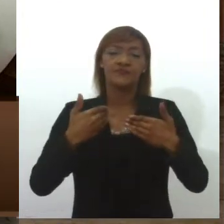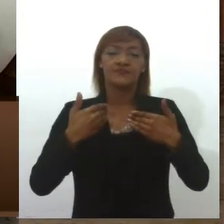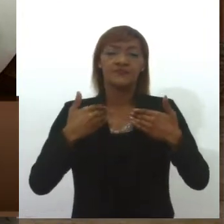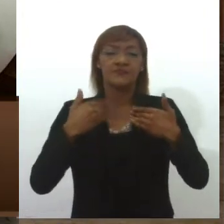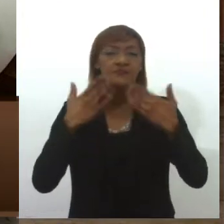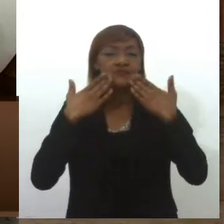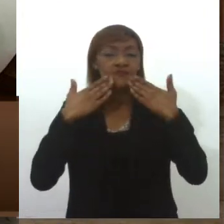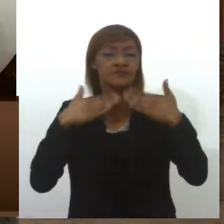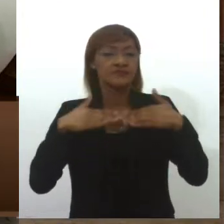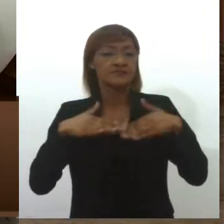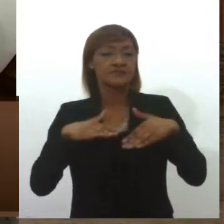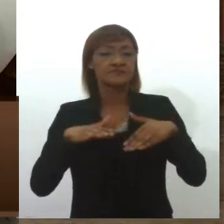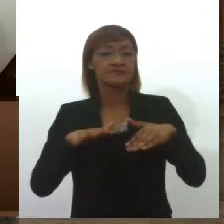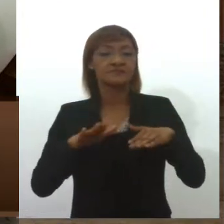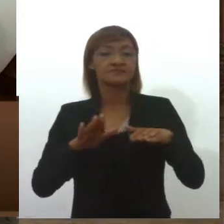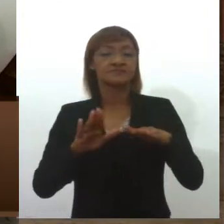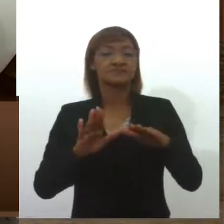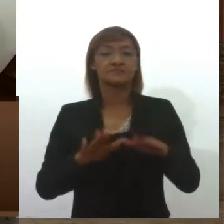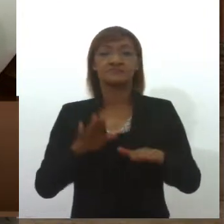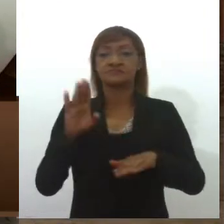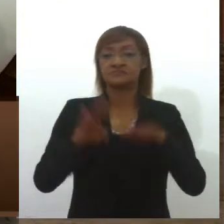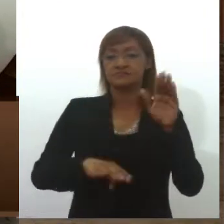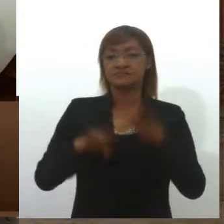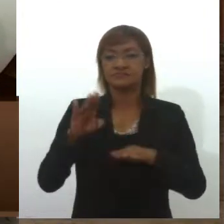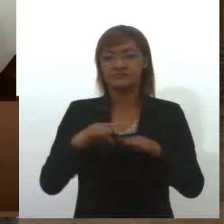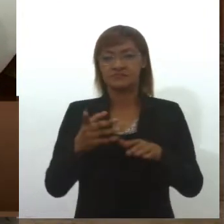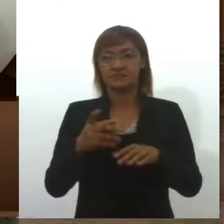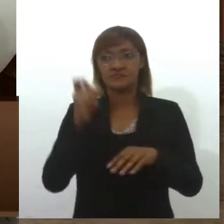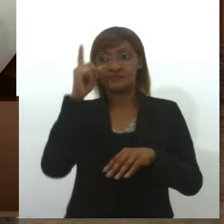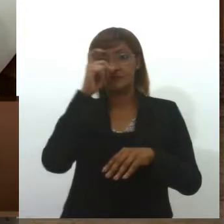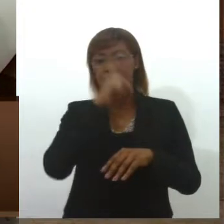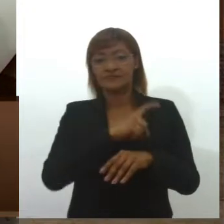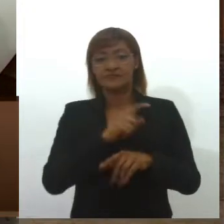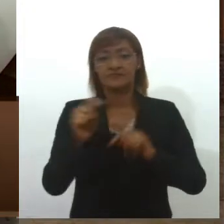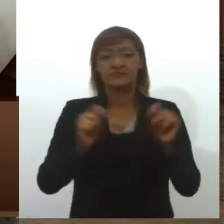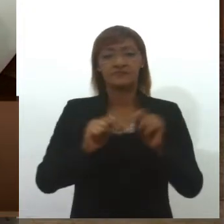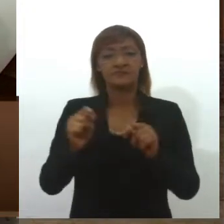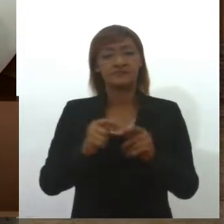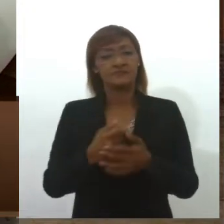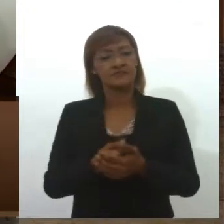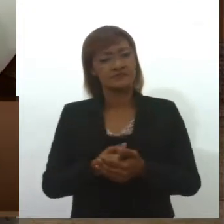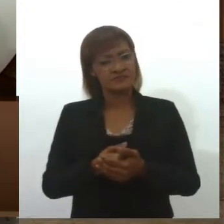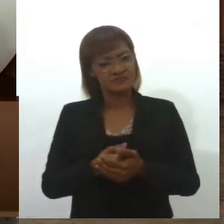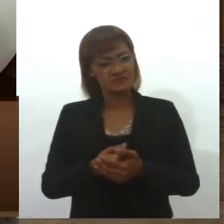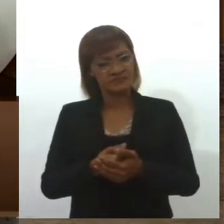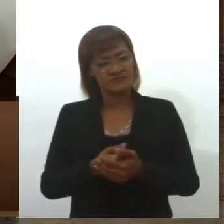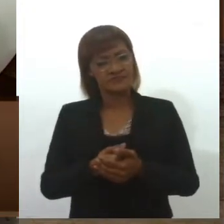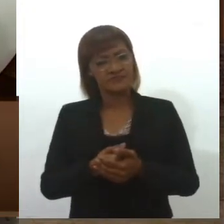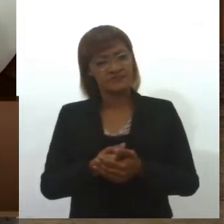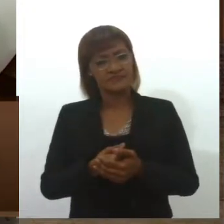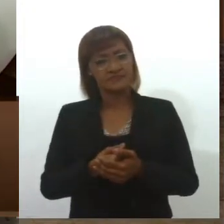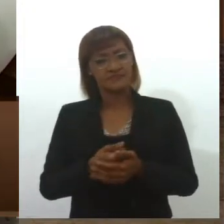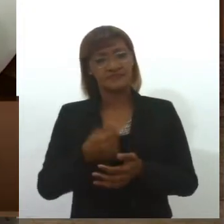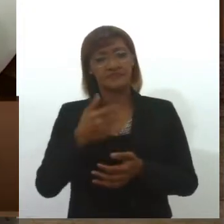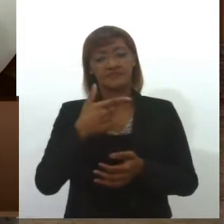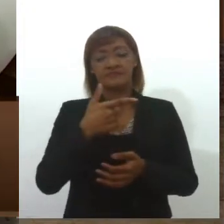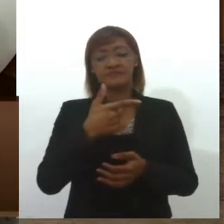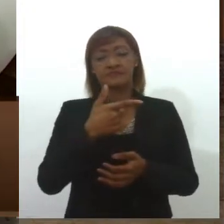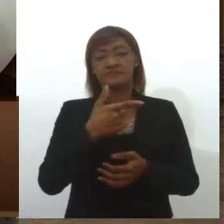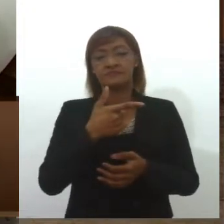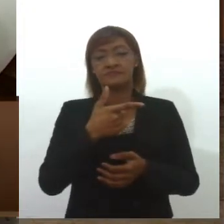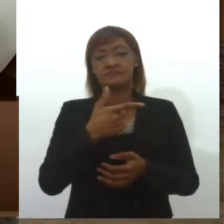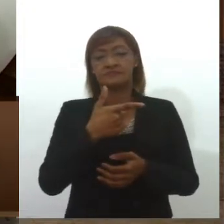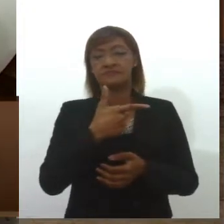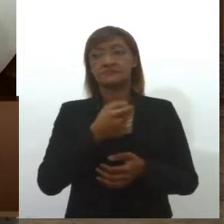um monstrinho que, de vez em quando, fica difícil de controlar, né? Mas, professor, minha pergunta é a seguinte. Em 2008, lá atrás um pouquinho, o país viveu